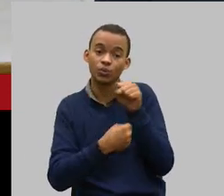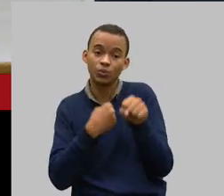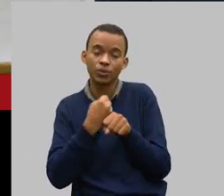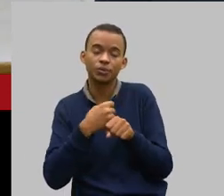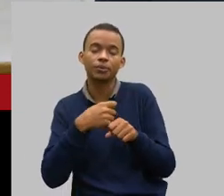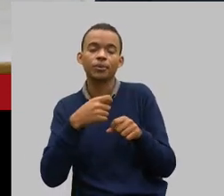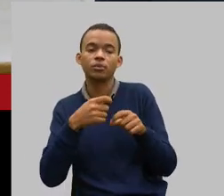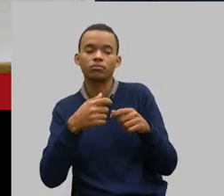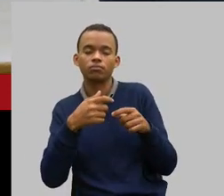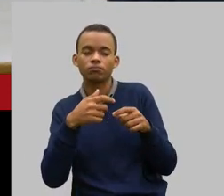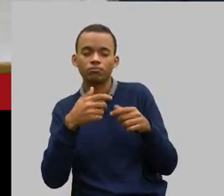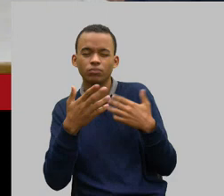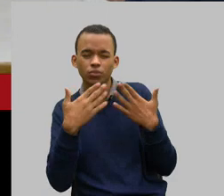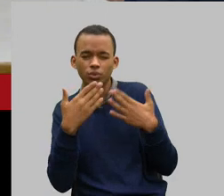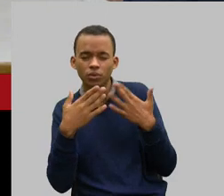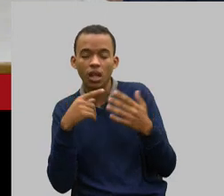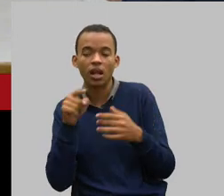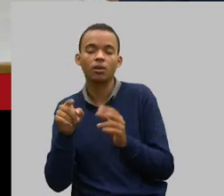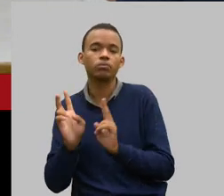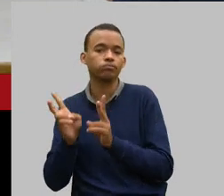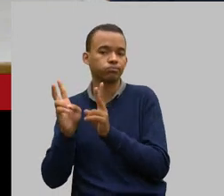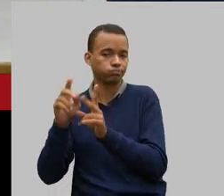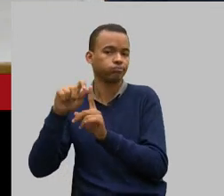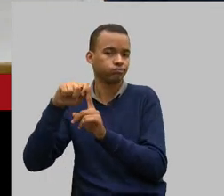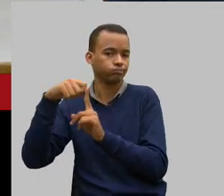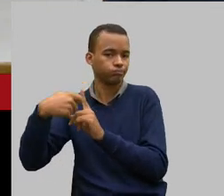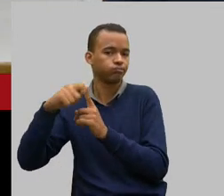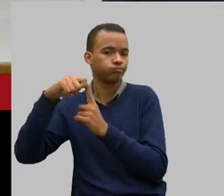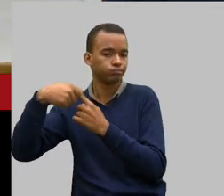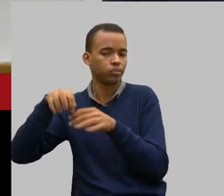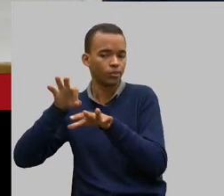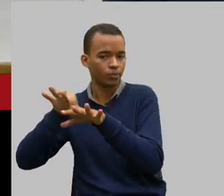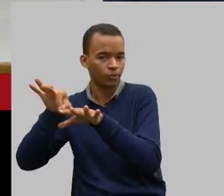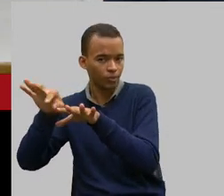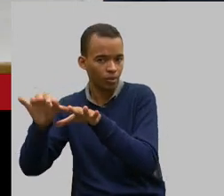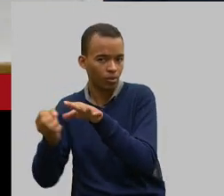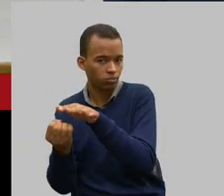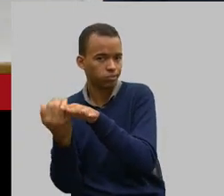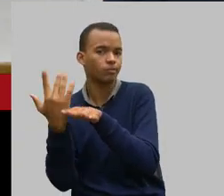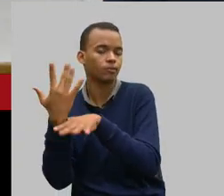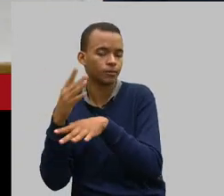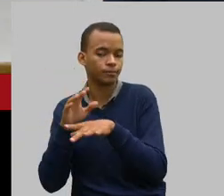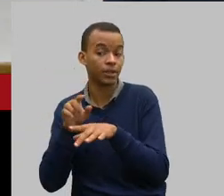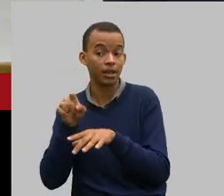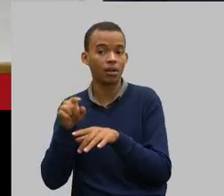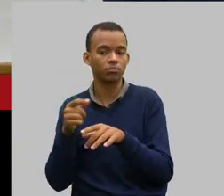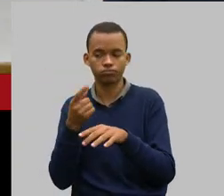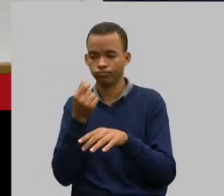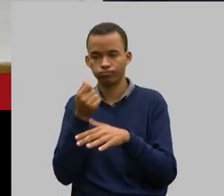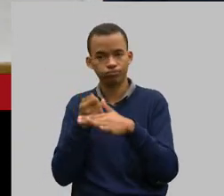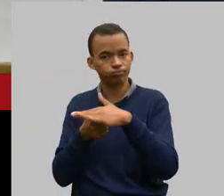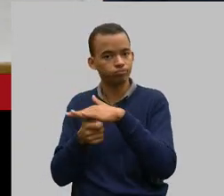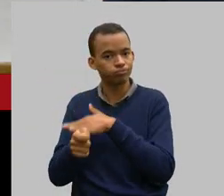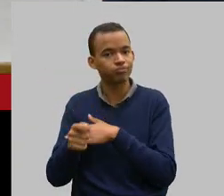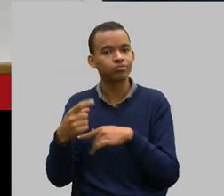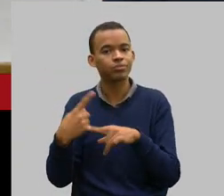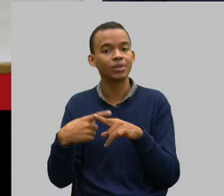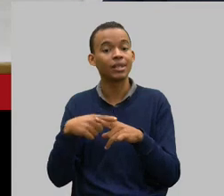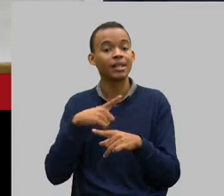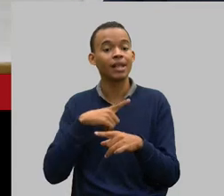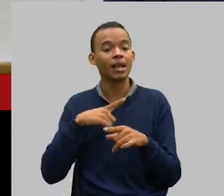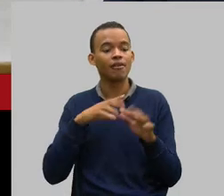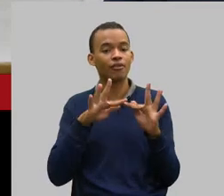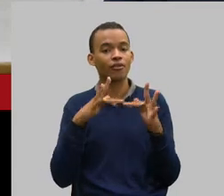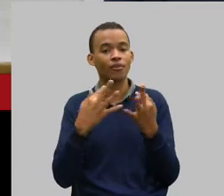igan um ano para esse povo continuar a produzir inclusive tá tendo um investimento muito grande lá porque mais de 500 famílias desses